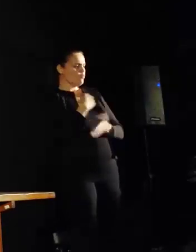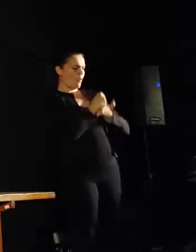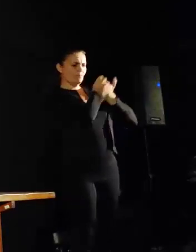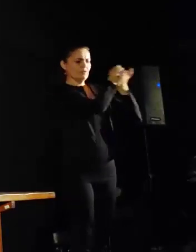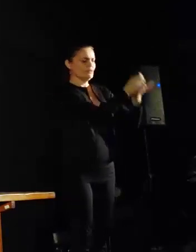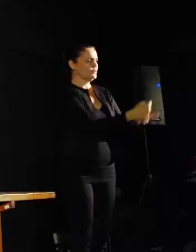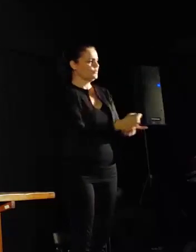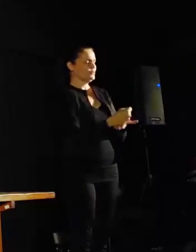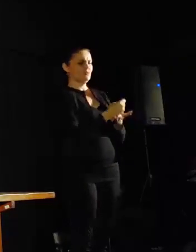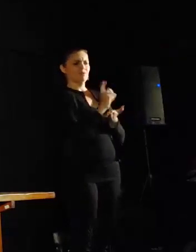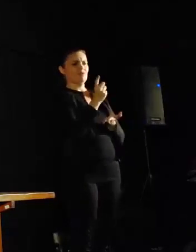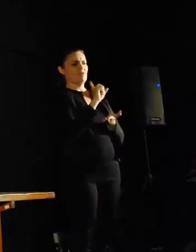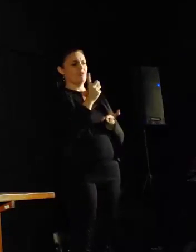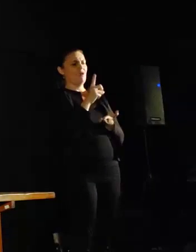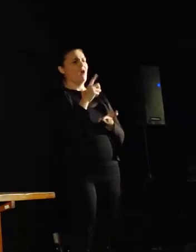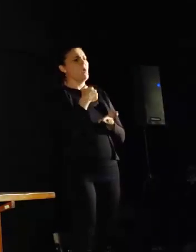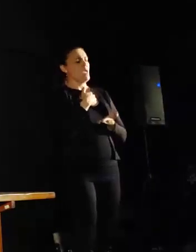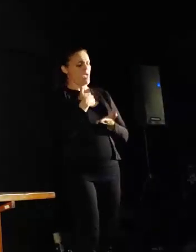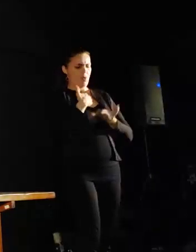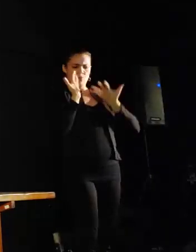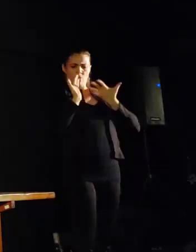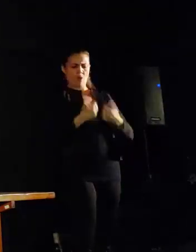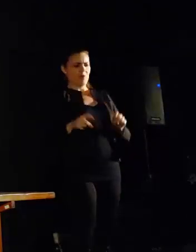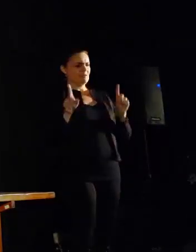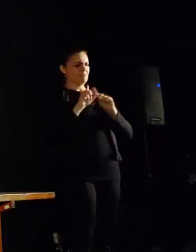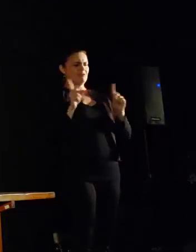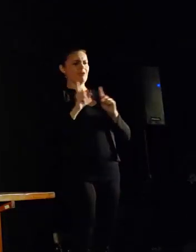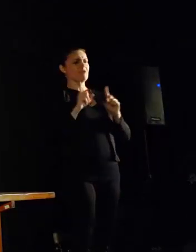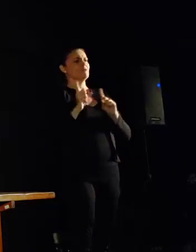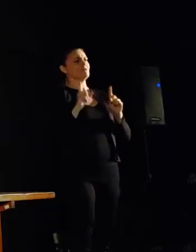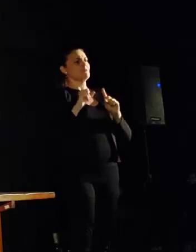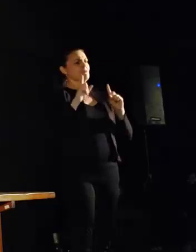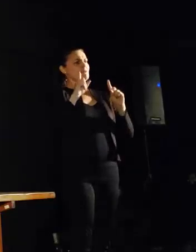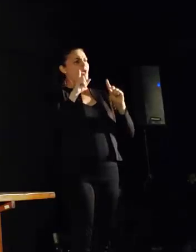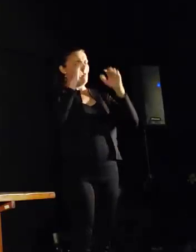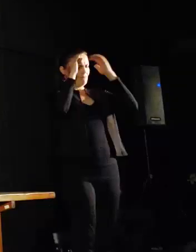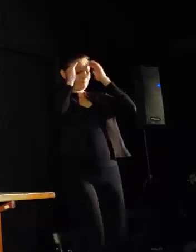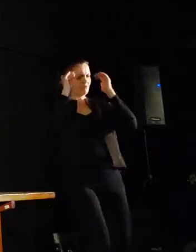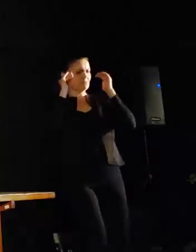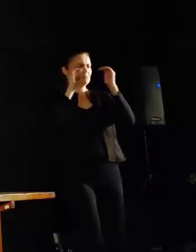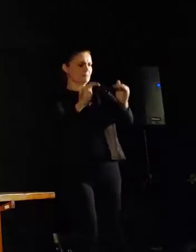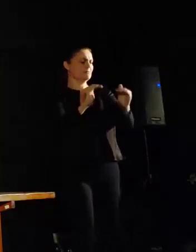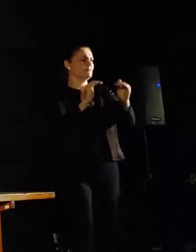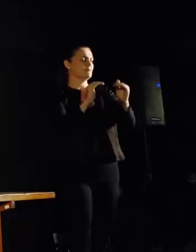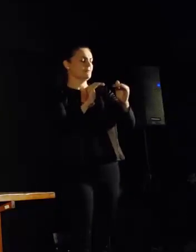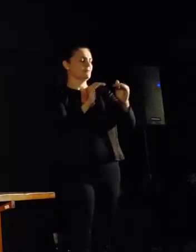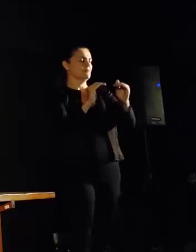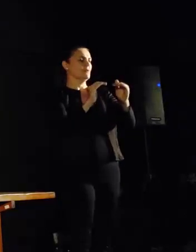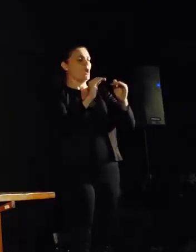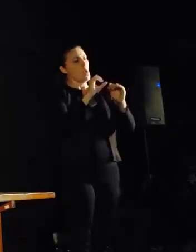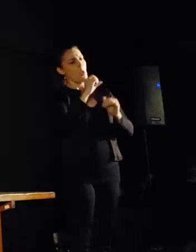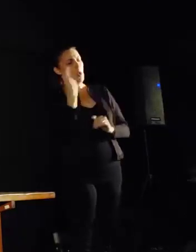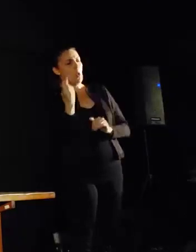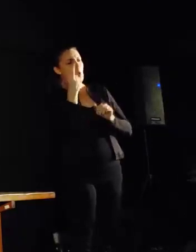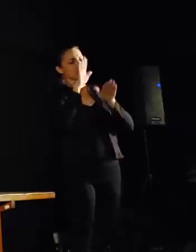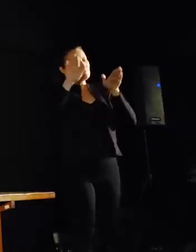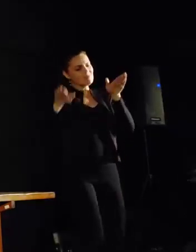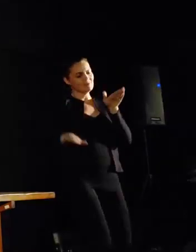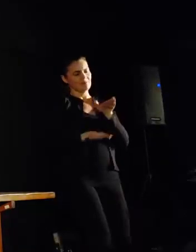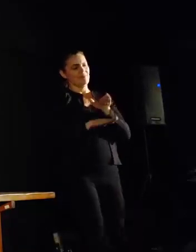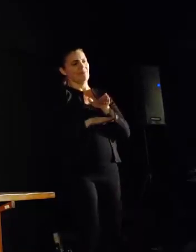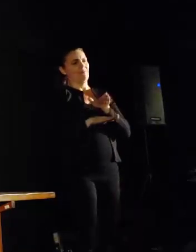diz eu não aceito ser mais governado, certo? Então, isso nunca será alguma coisa